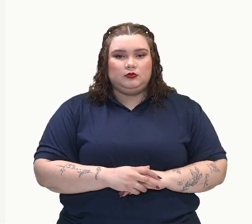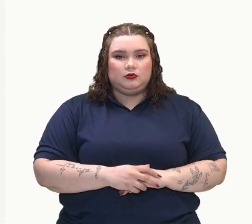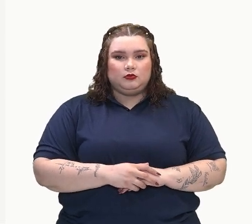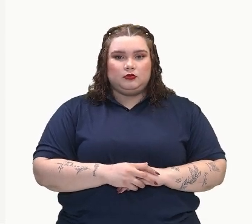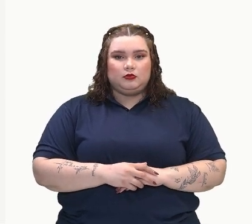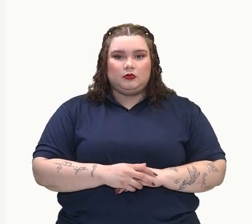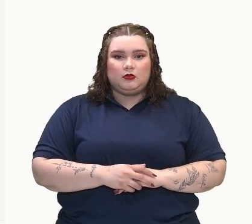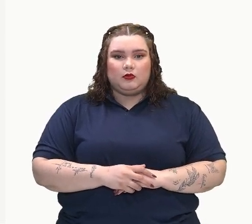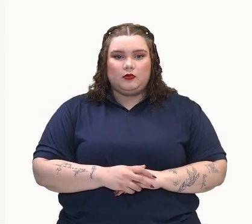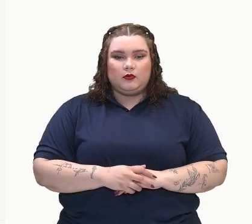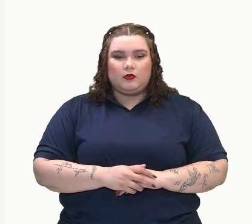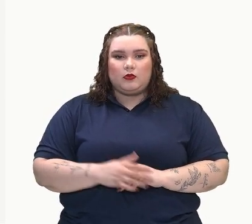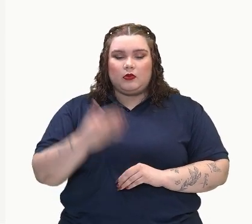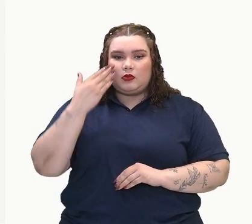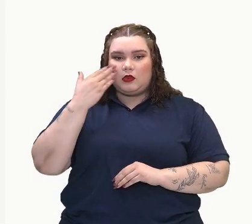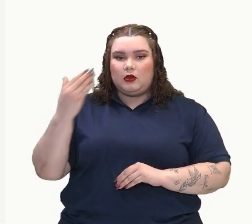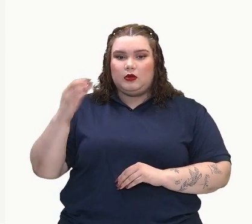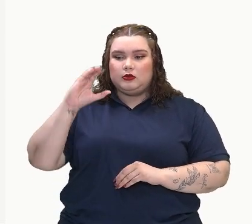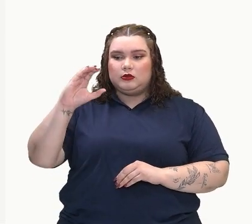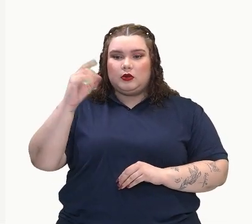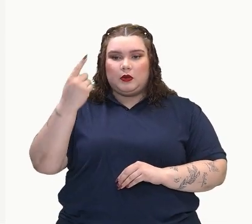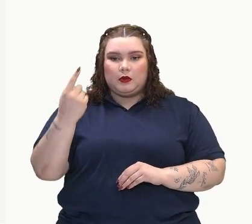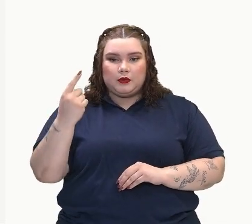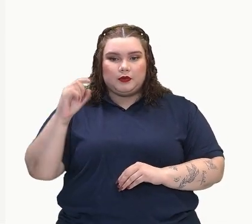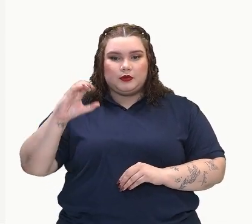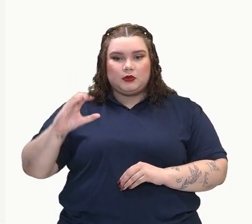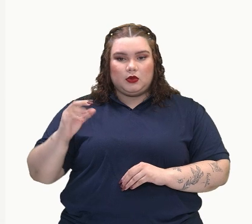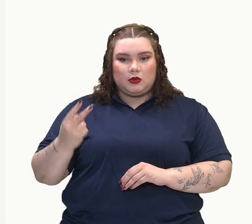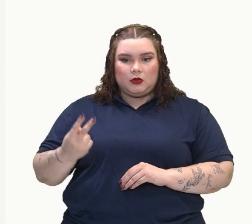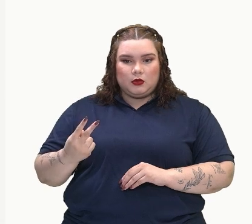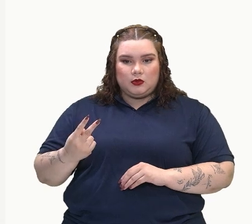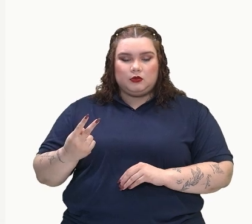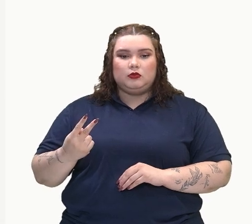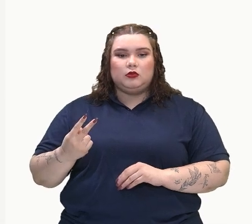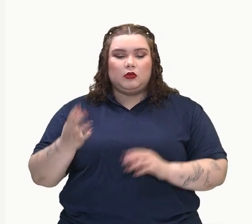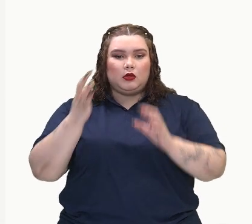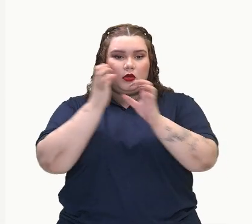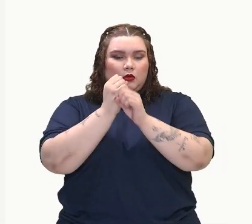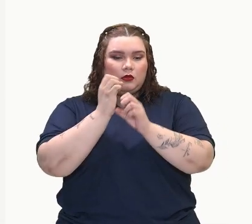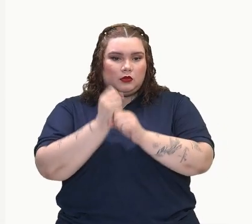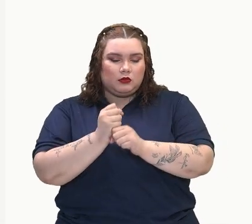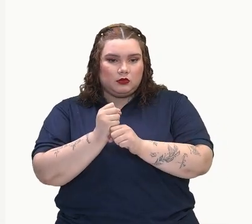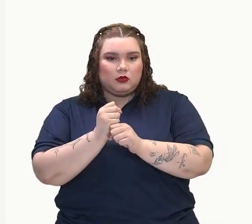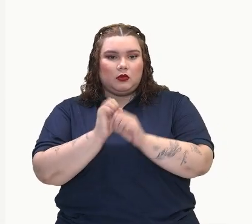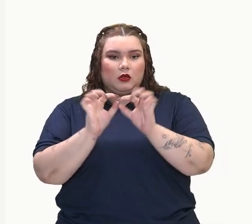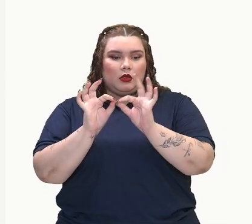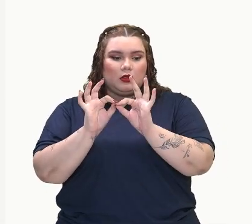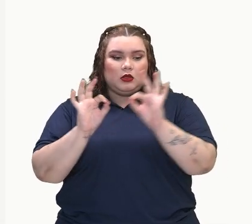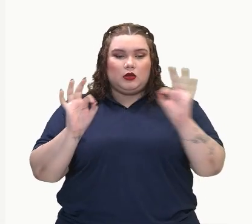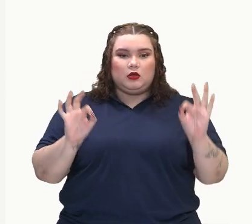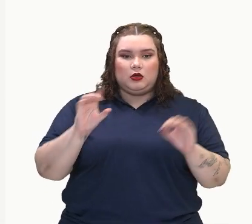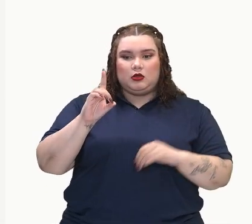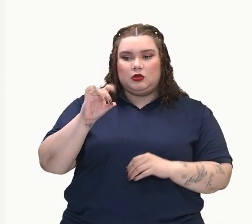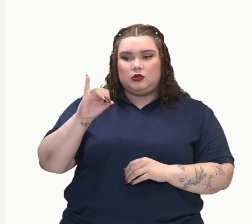ó, C1 e C2, vamos calcular a distância